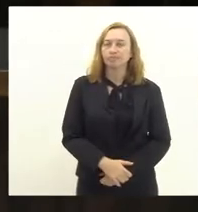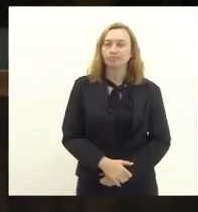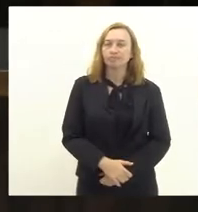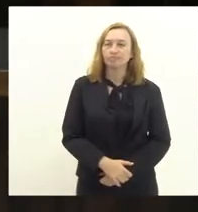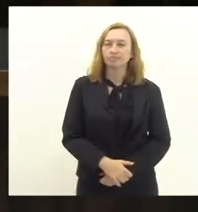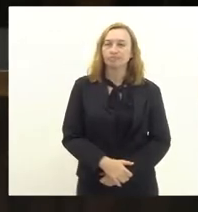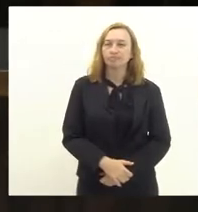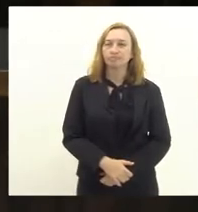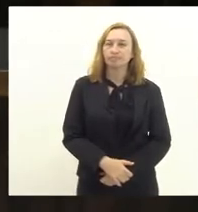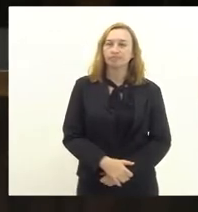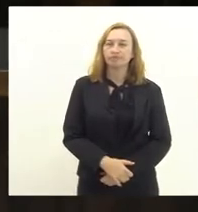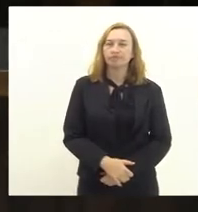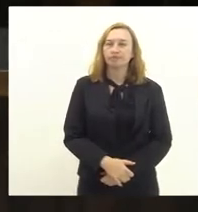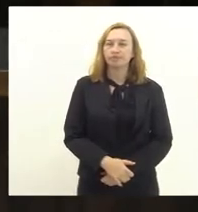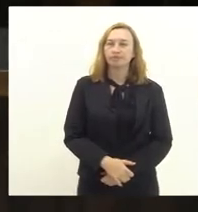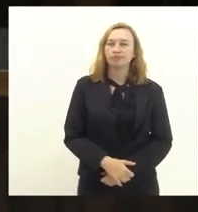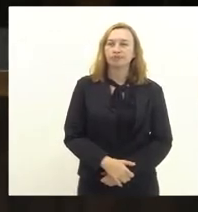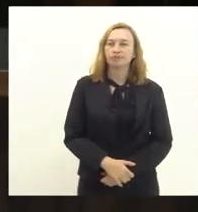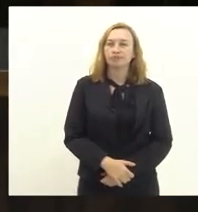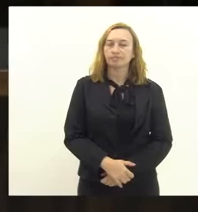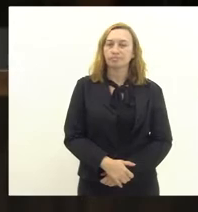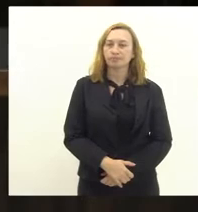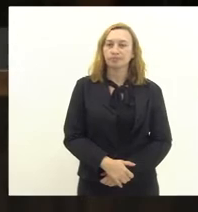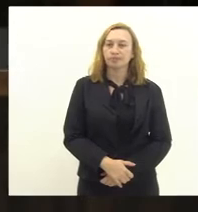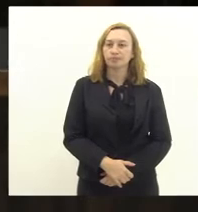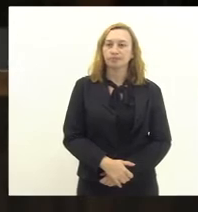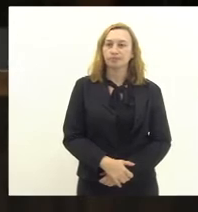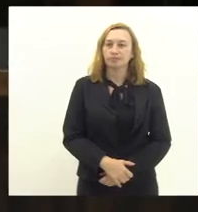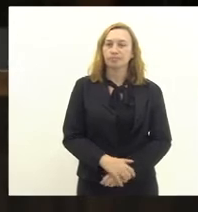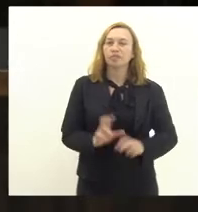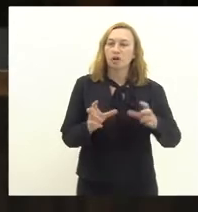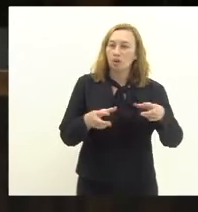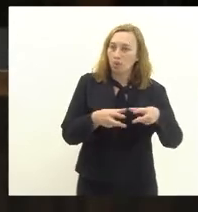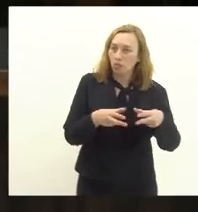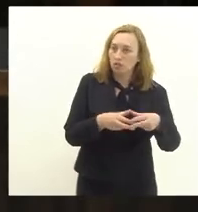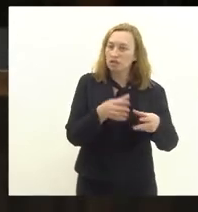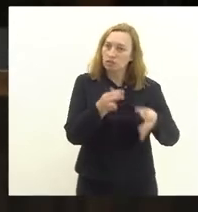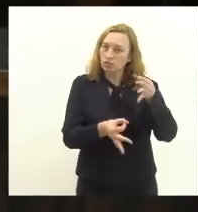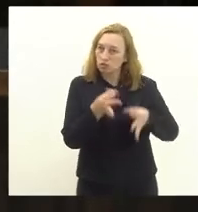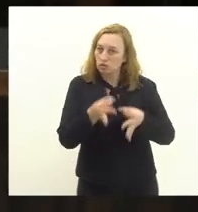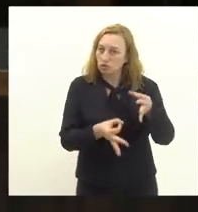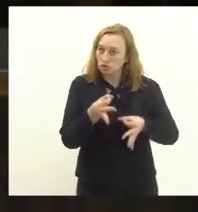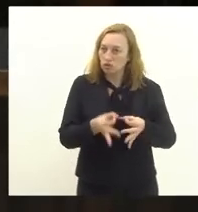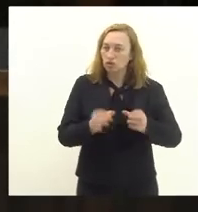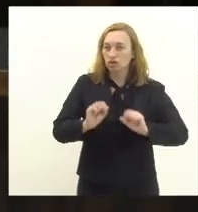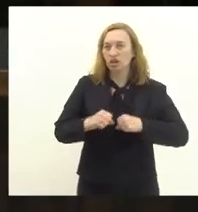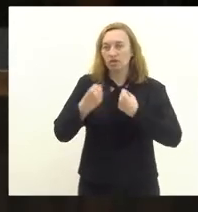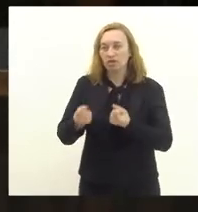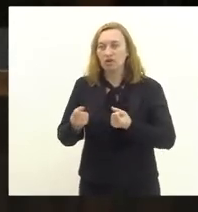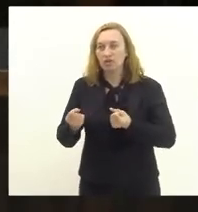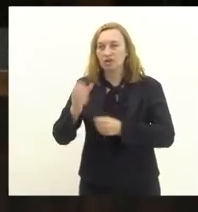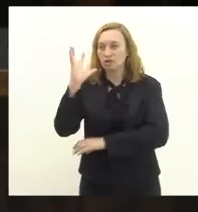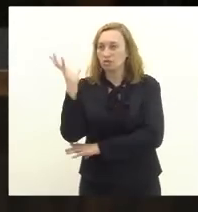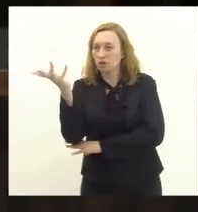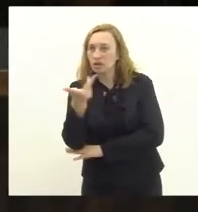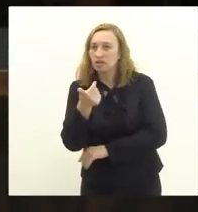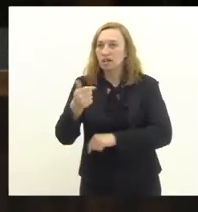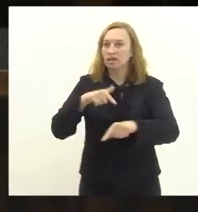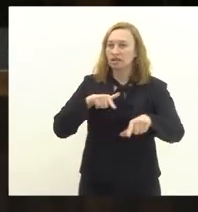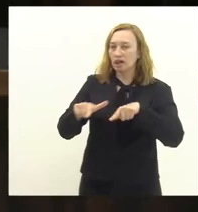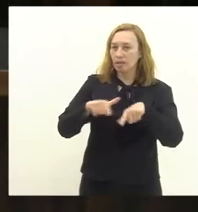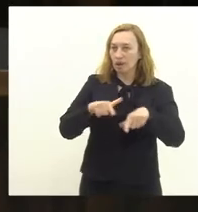Pendendo de pareceres das comissões de Constituição e Justiça, Defesa do Meio Ambiente, Trabalho, Assuntos